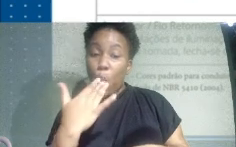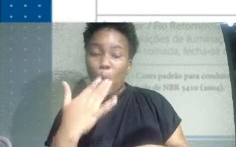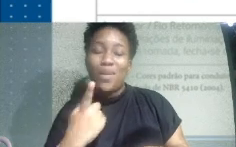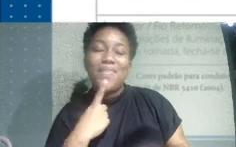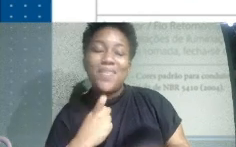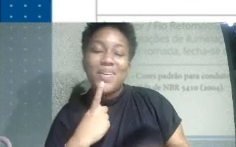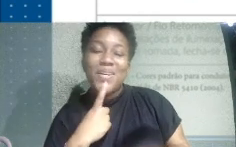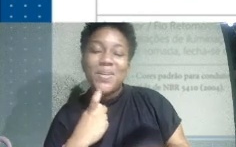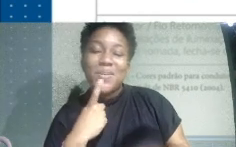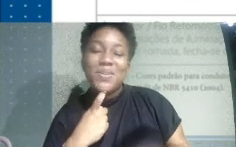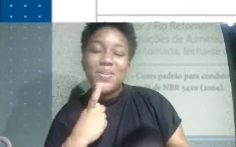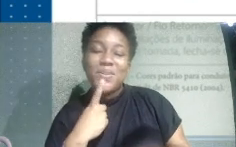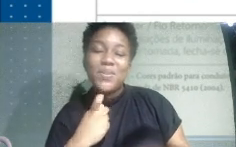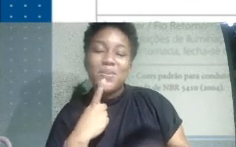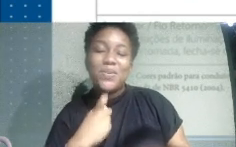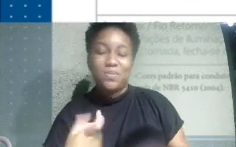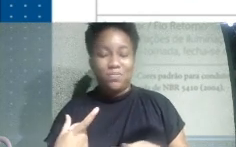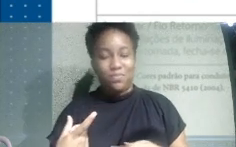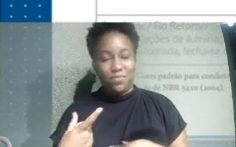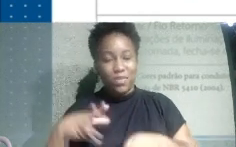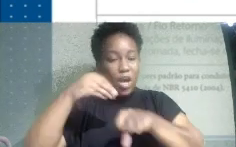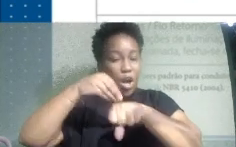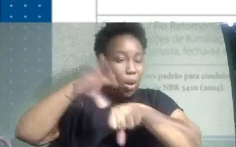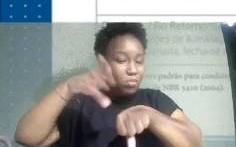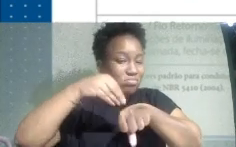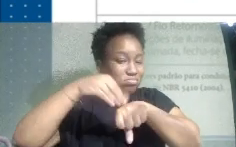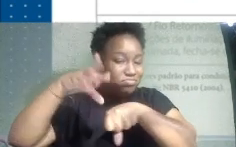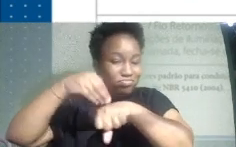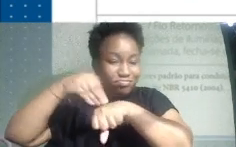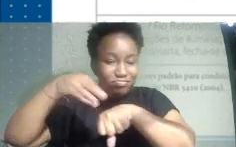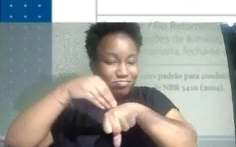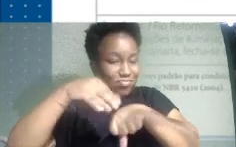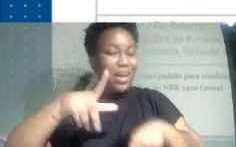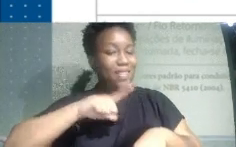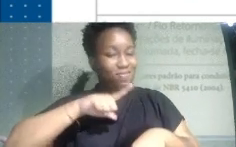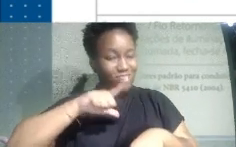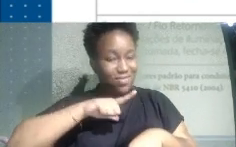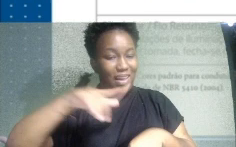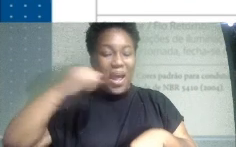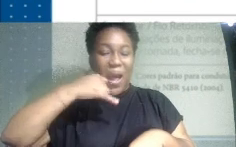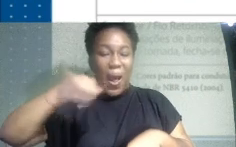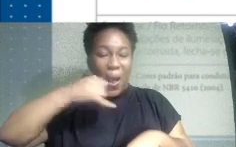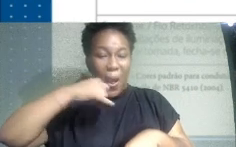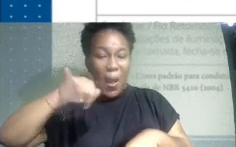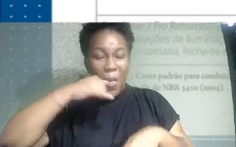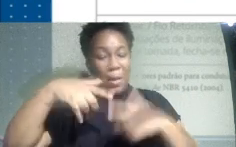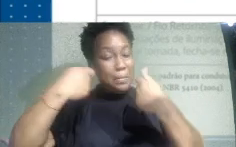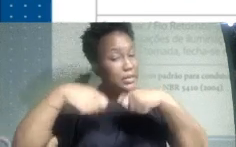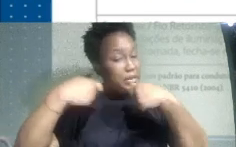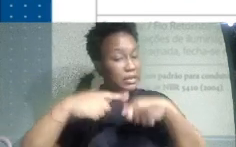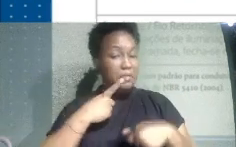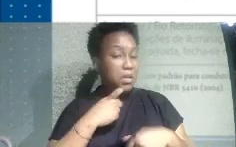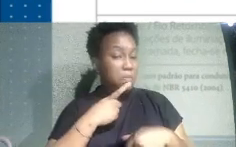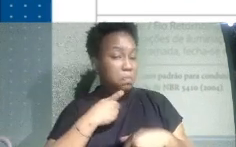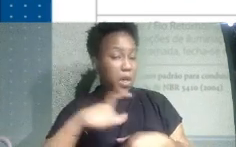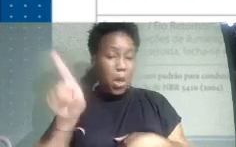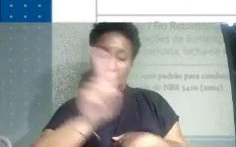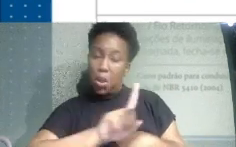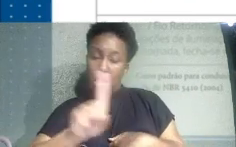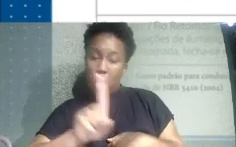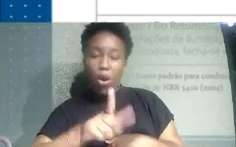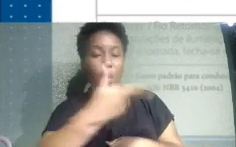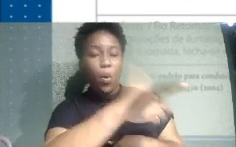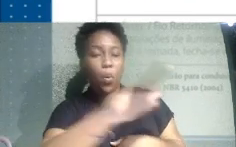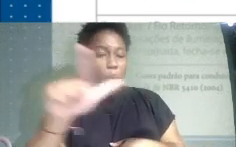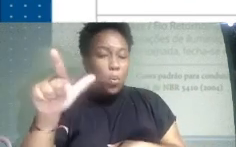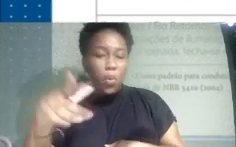Na linguagem de obra, é o condutor que possui carga. Legal? Precisa ser vermelho? Não. Ou qualquer outra cor,